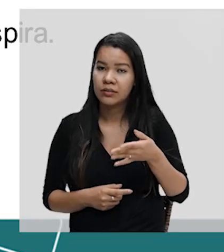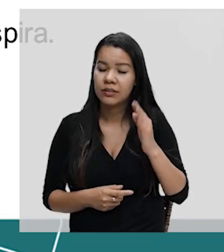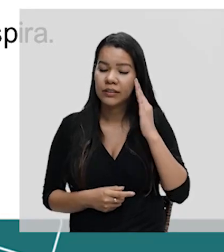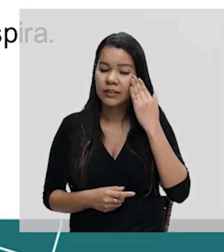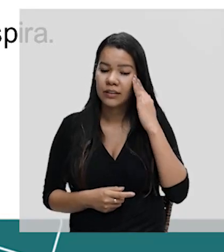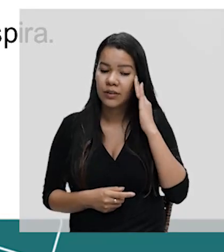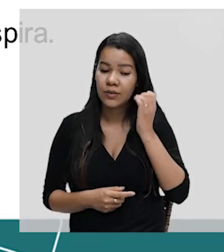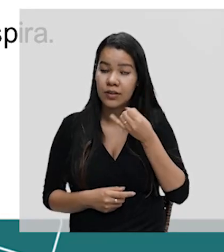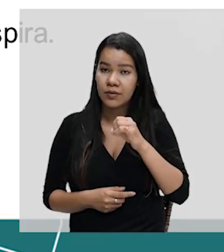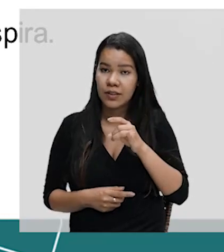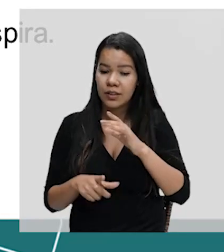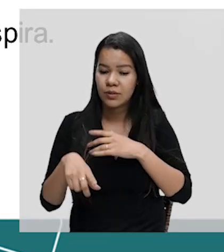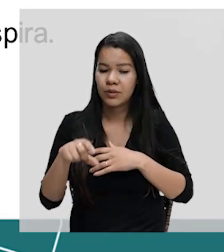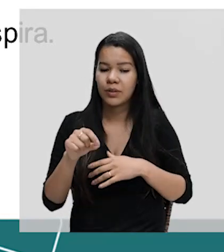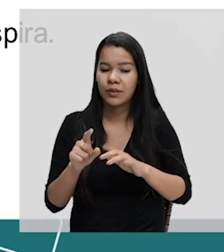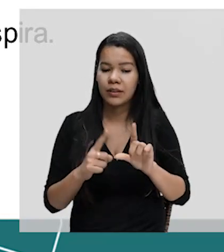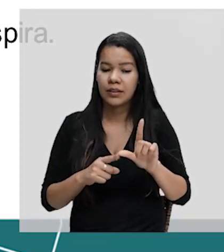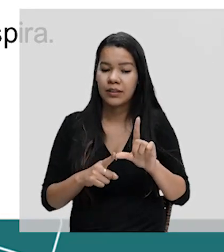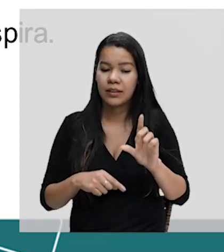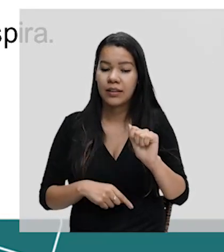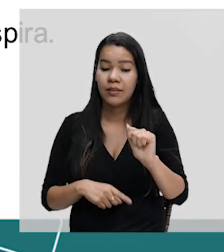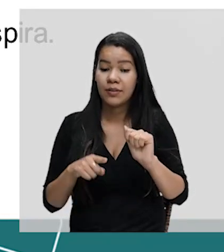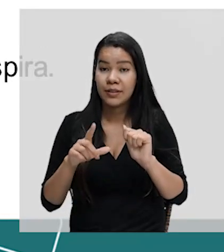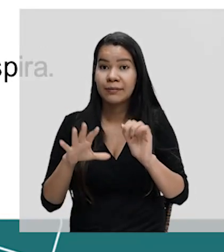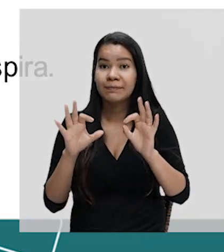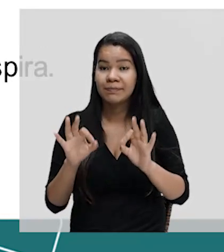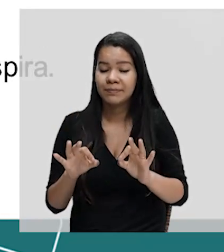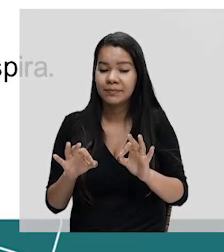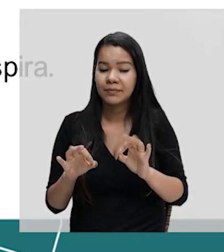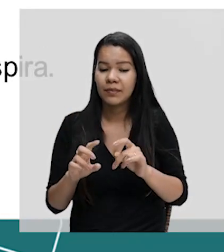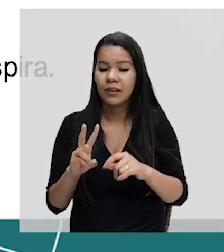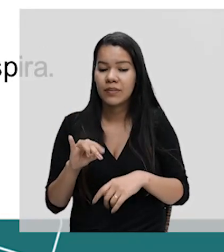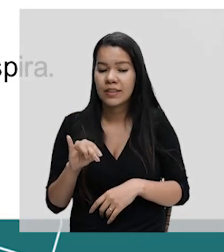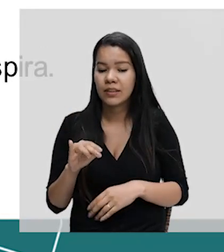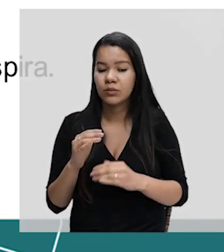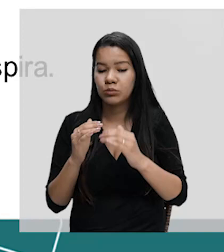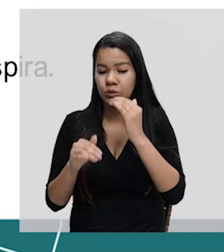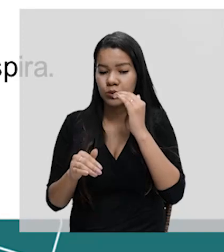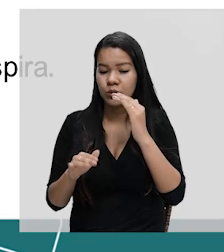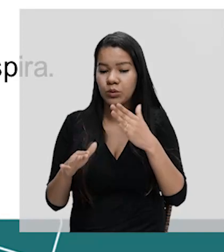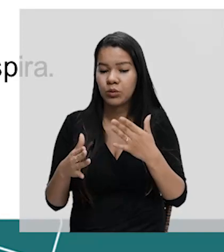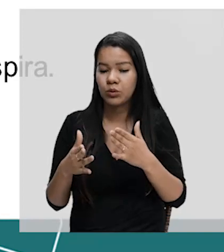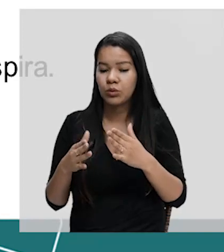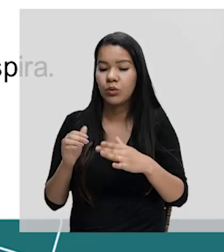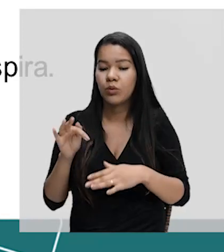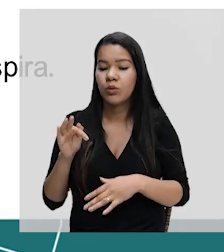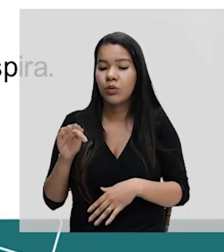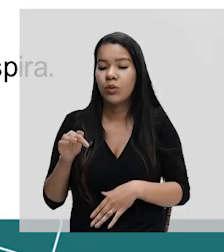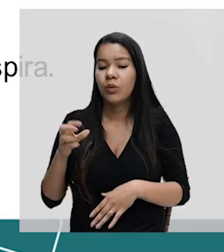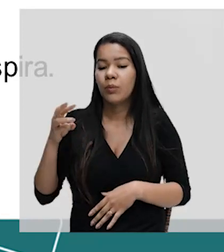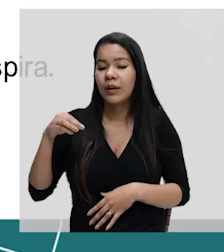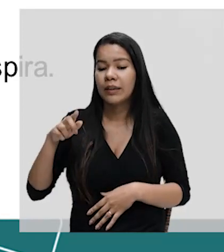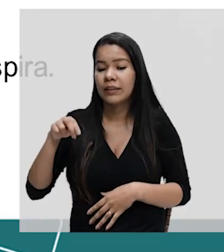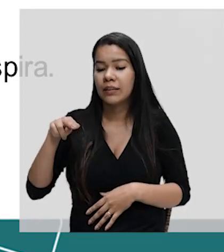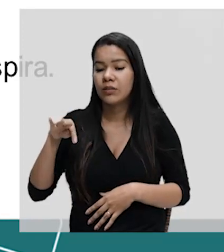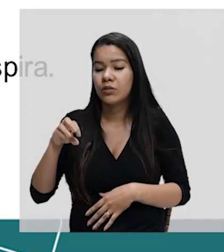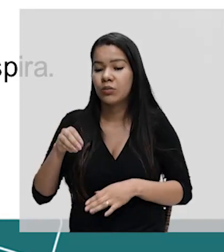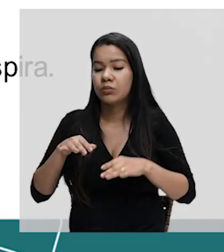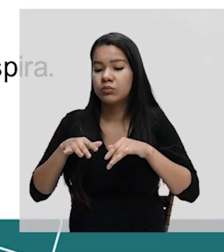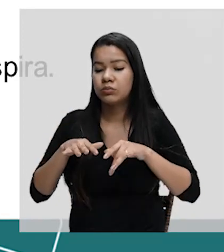e se você marcou a letra A, você acertou. Vai ser nula quando o fluxo magnético que atravessa a espira for